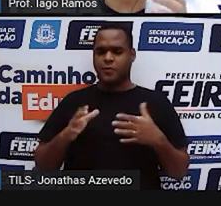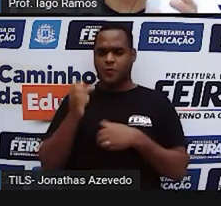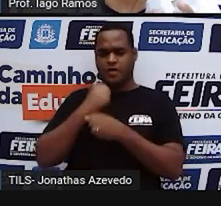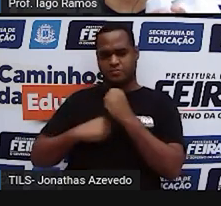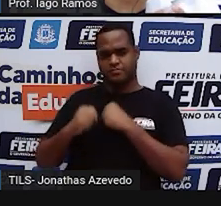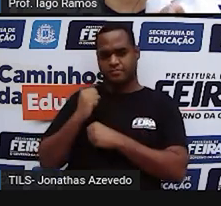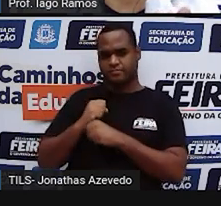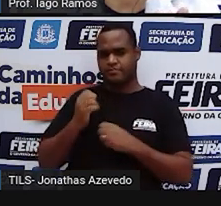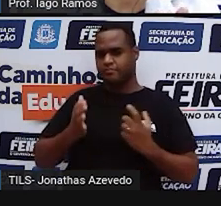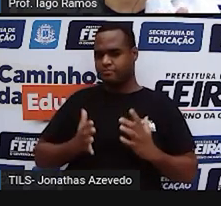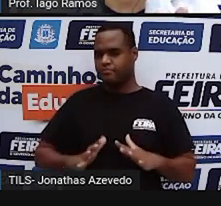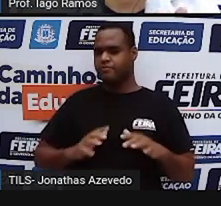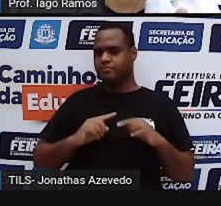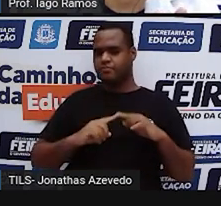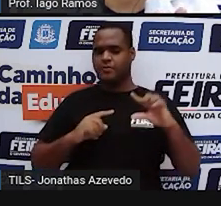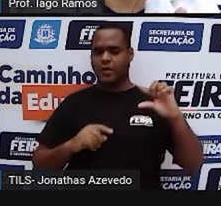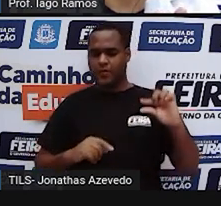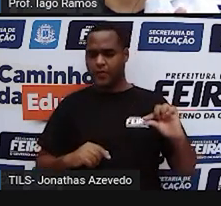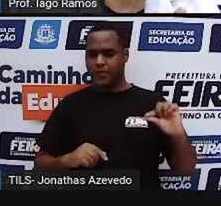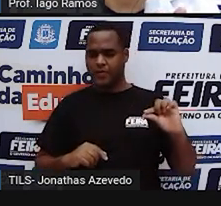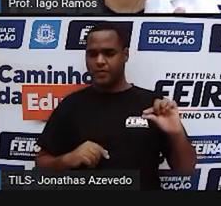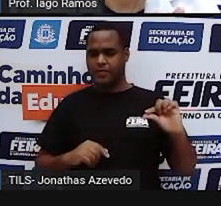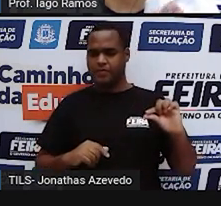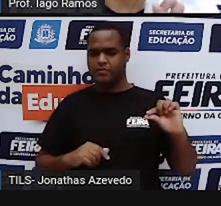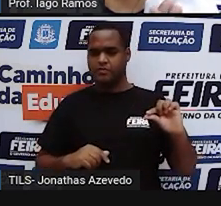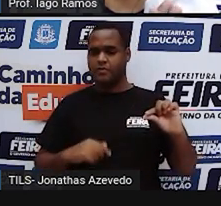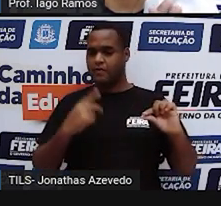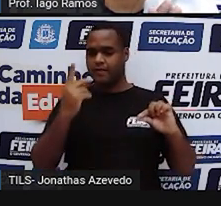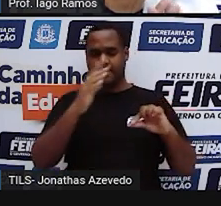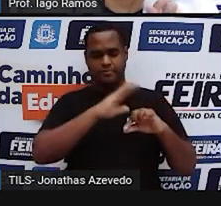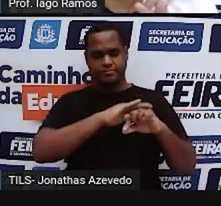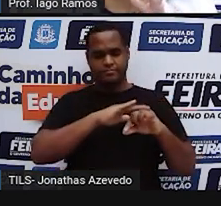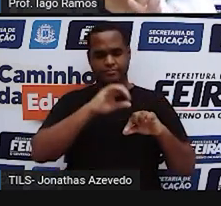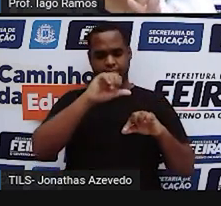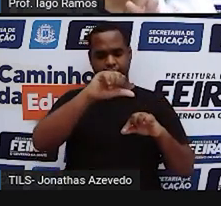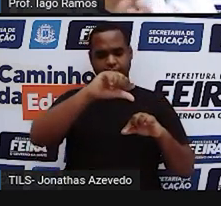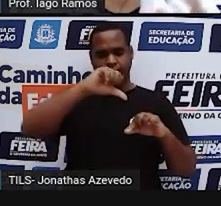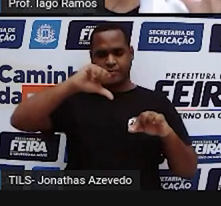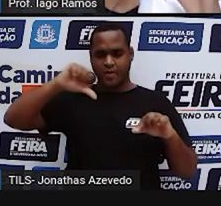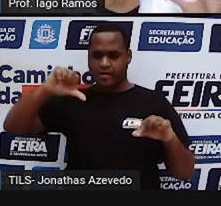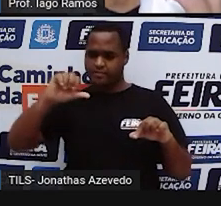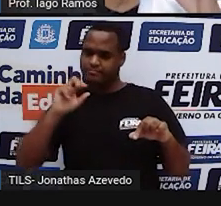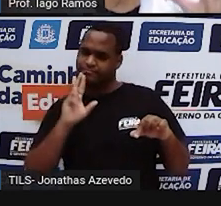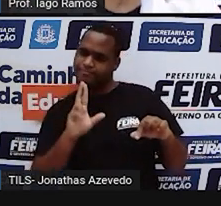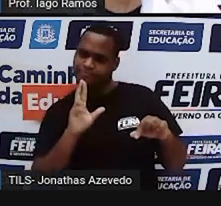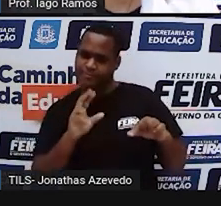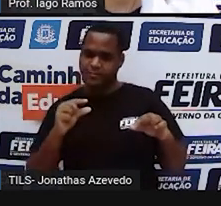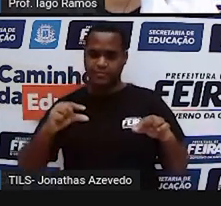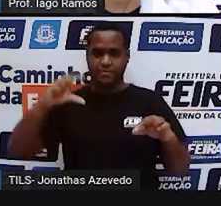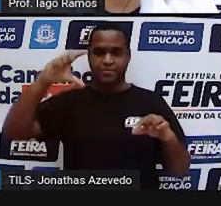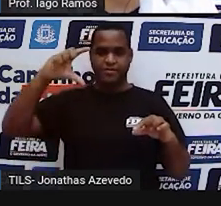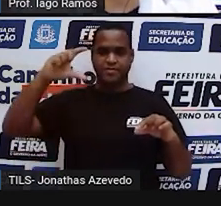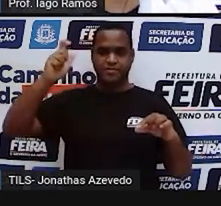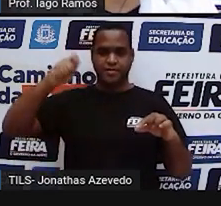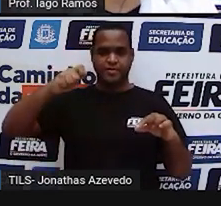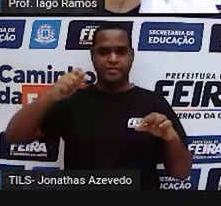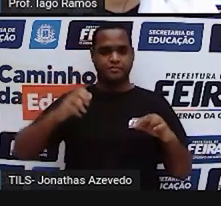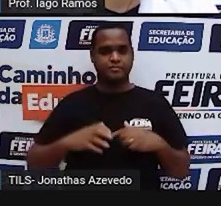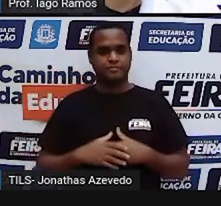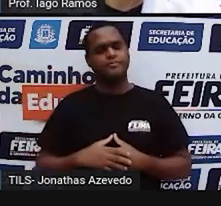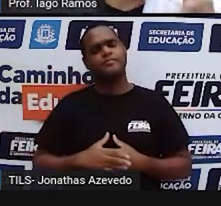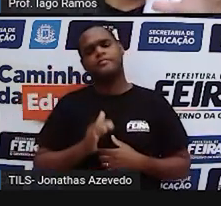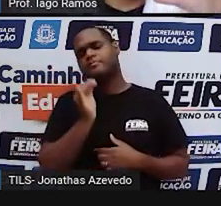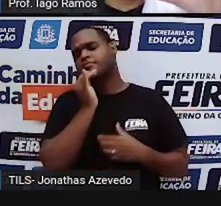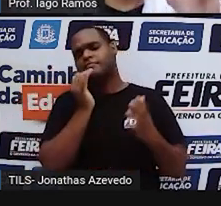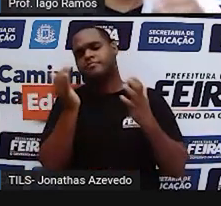você vai fazer é o que o resultado né ele aumente né Por